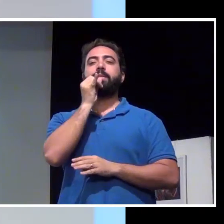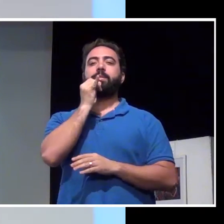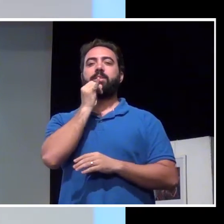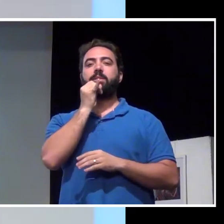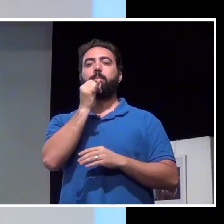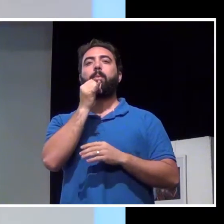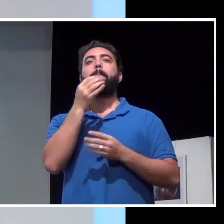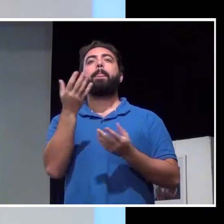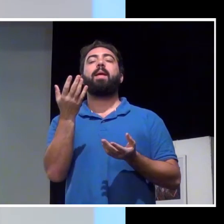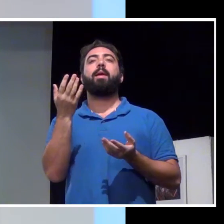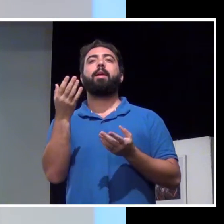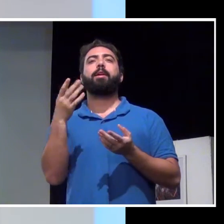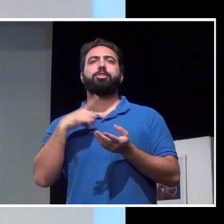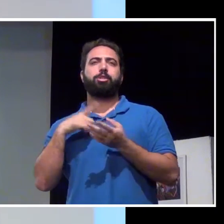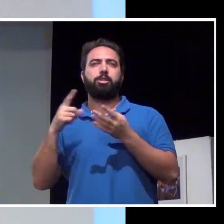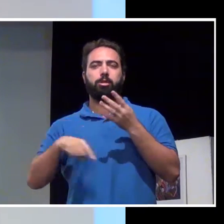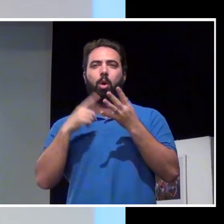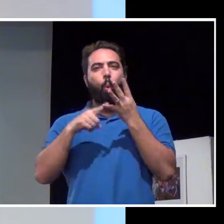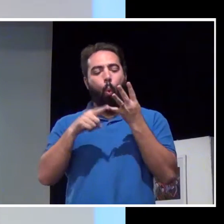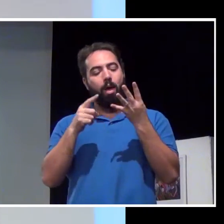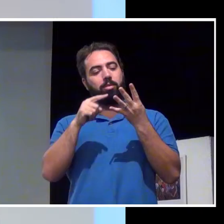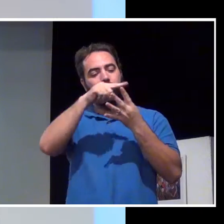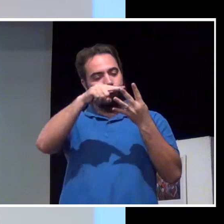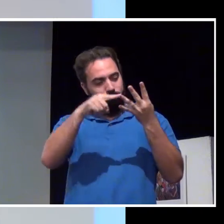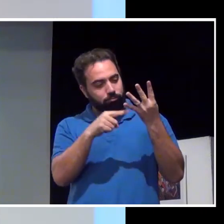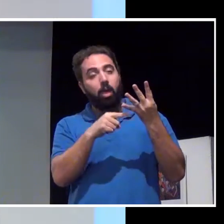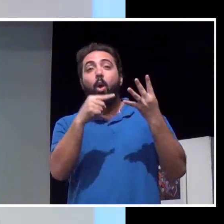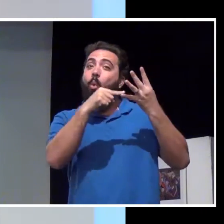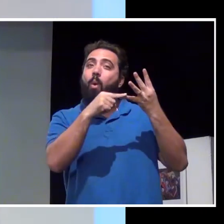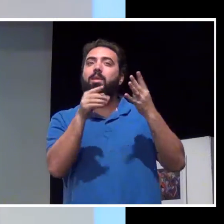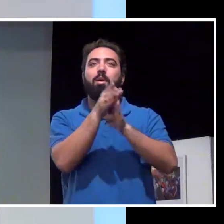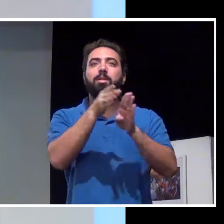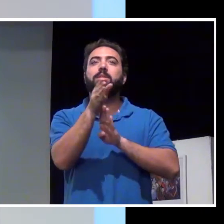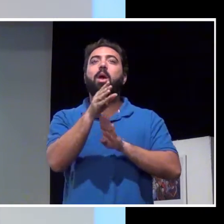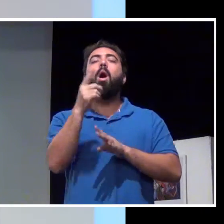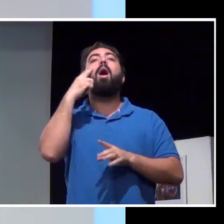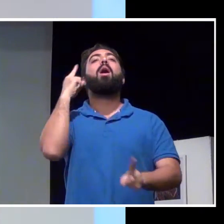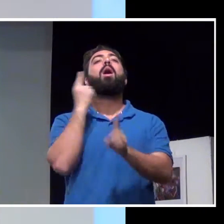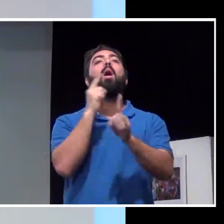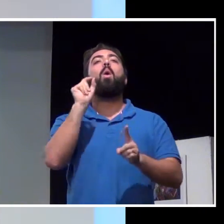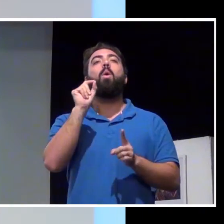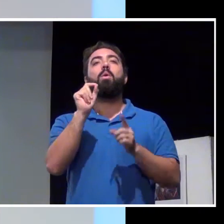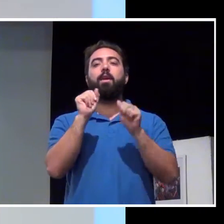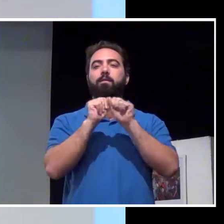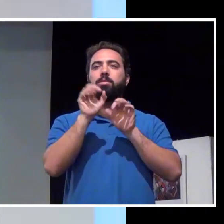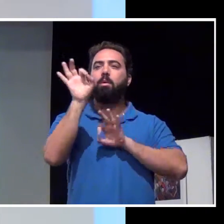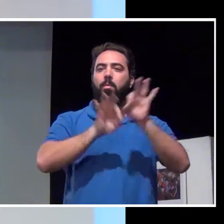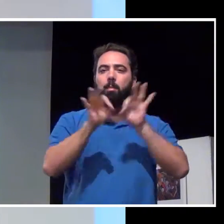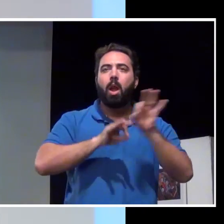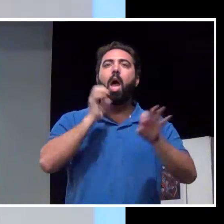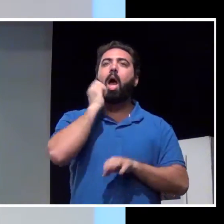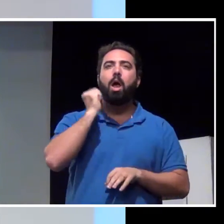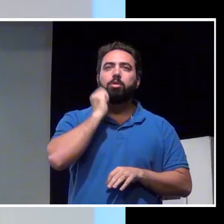chegamos nessa quarta orientação, a gente descobriu que o rascunho que nós fazemos passo a passo